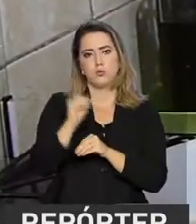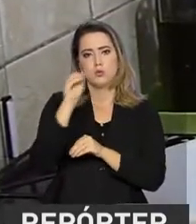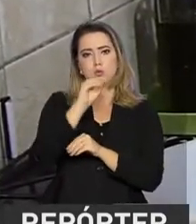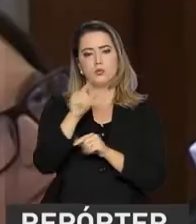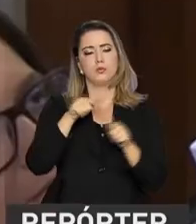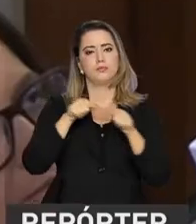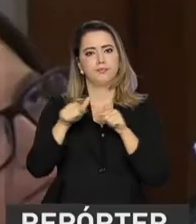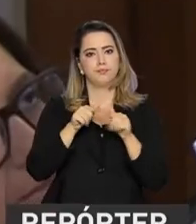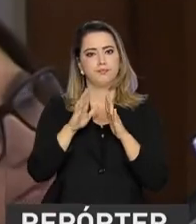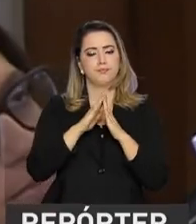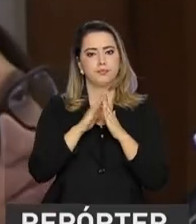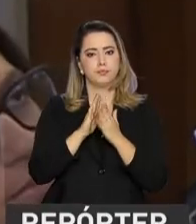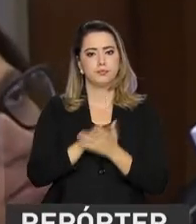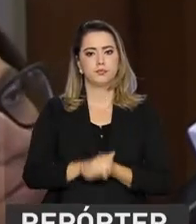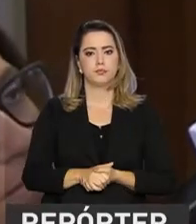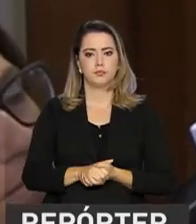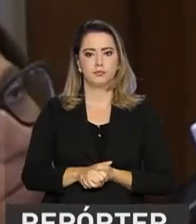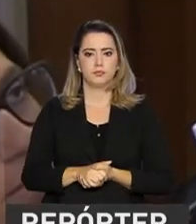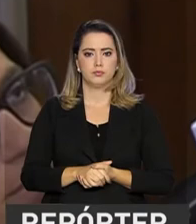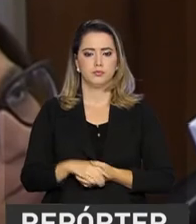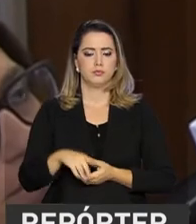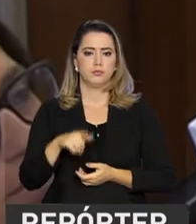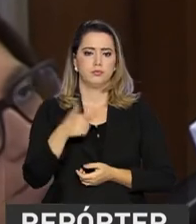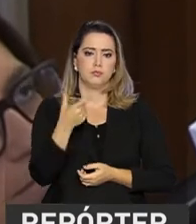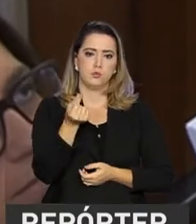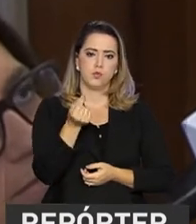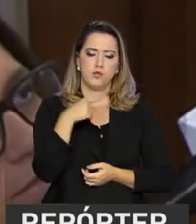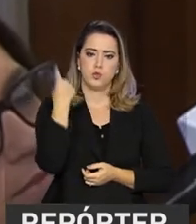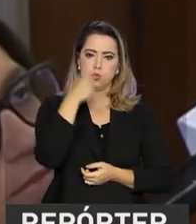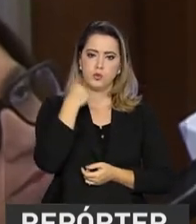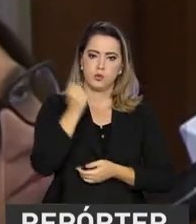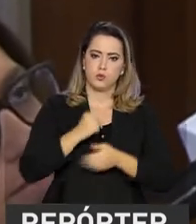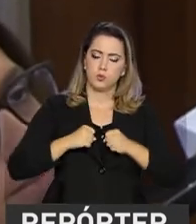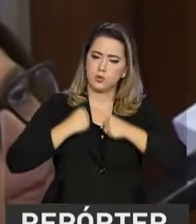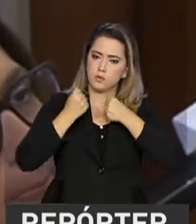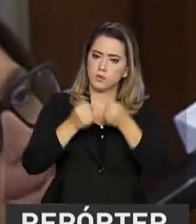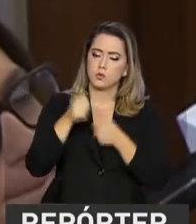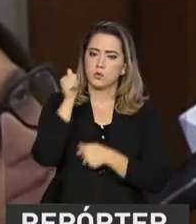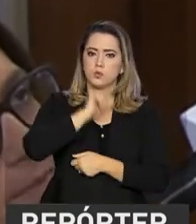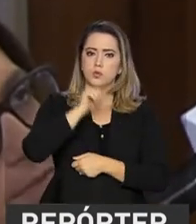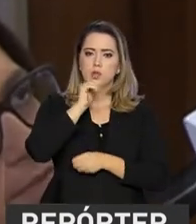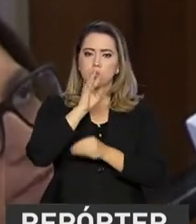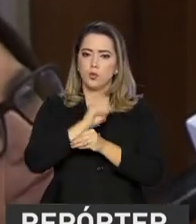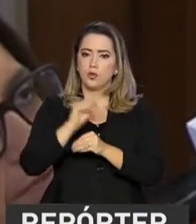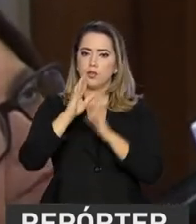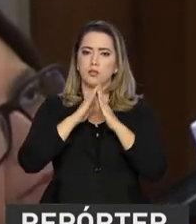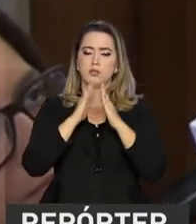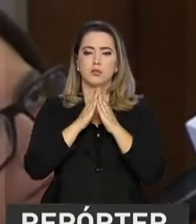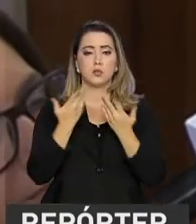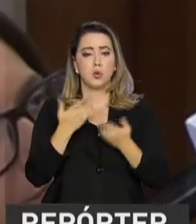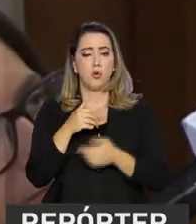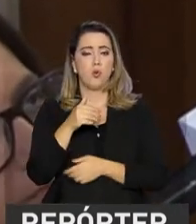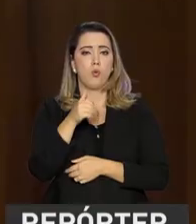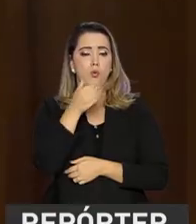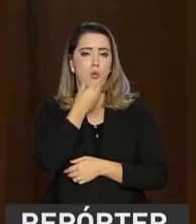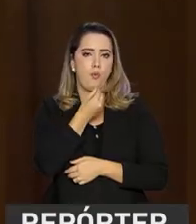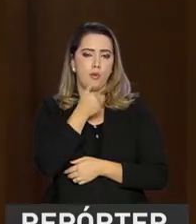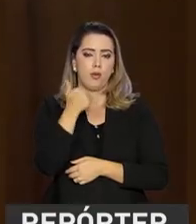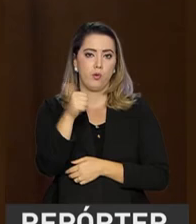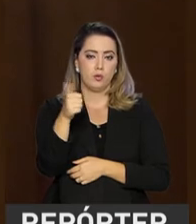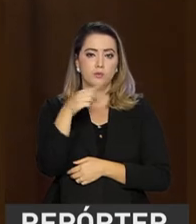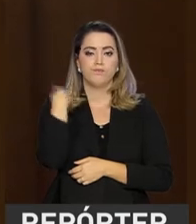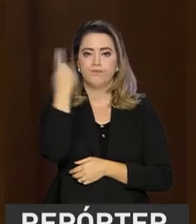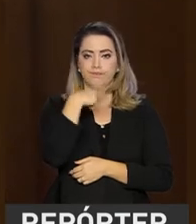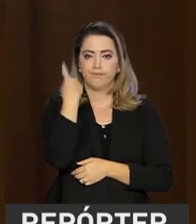afazeres eles têm 20 horas em média que as mulheres dedicam por semana fazer os domésticos enquanto os homens dedicam 11 horas a gente